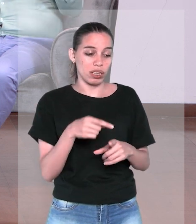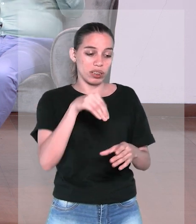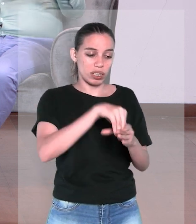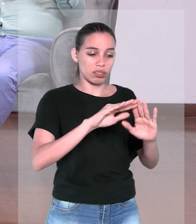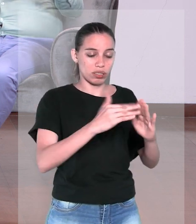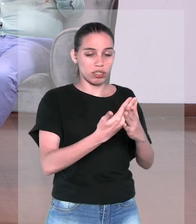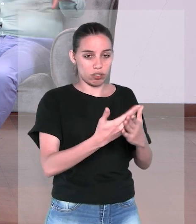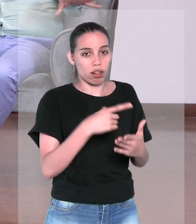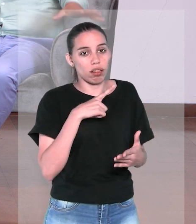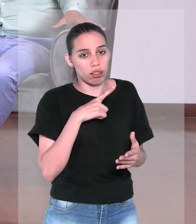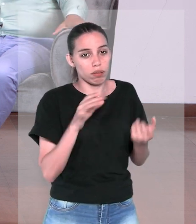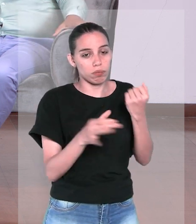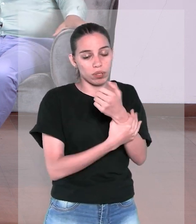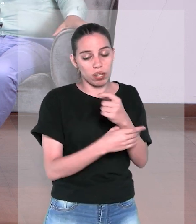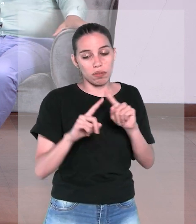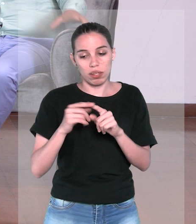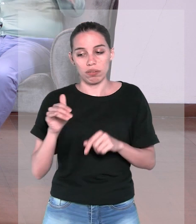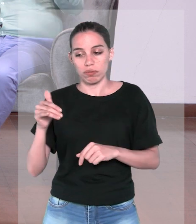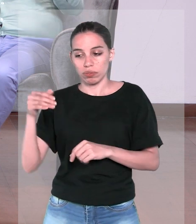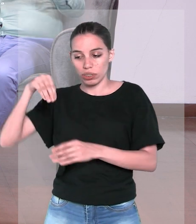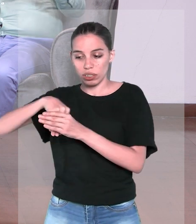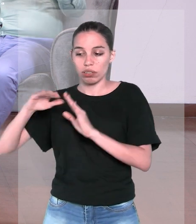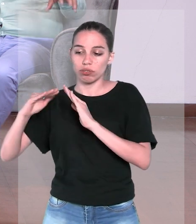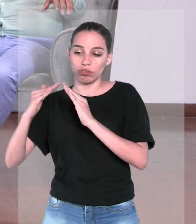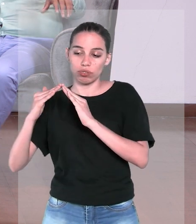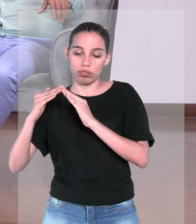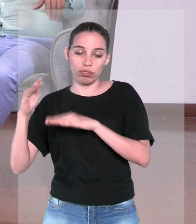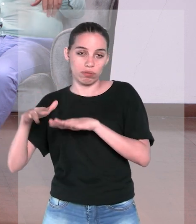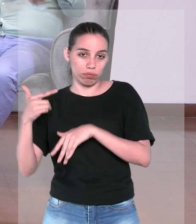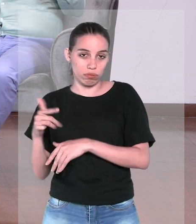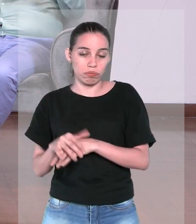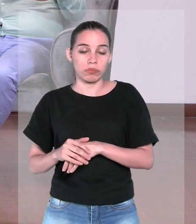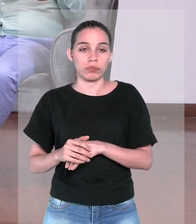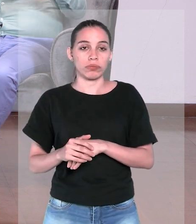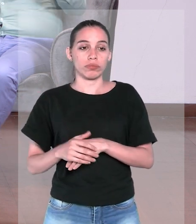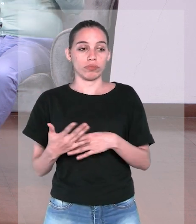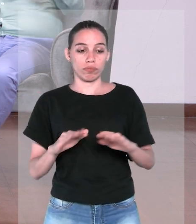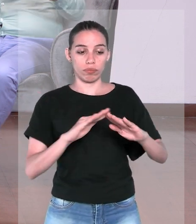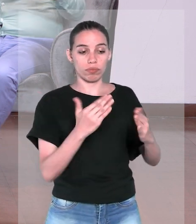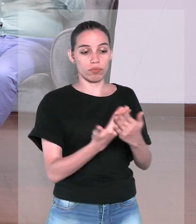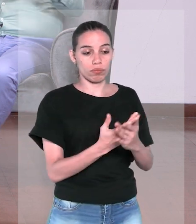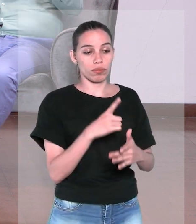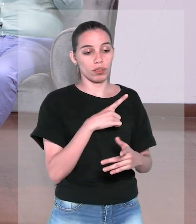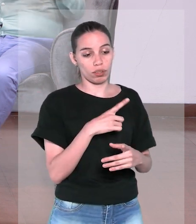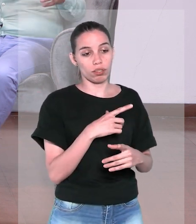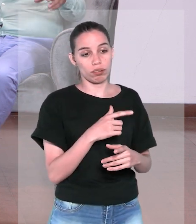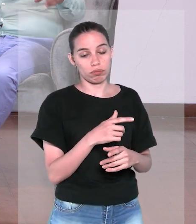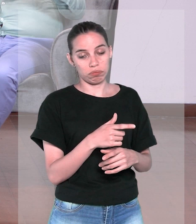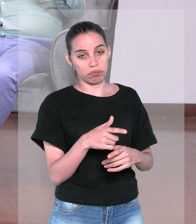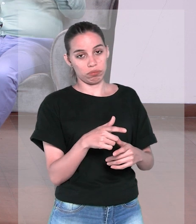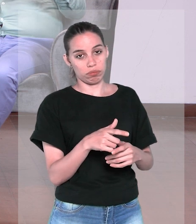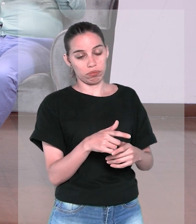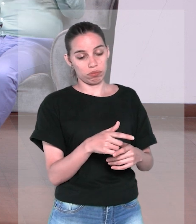eu, pessoalmente, sou um defensor da escola. Eu acho que a escola precisa ser cuidada, melhorada,